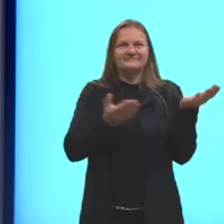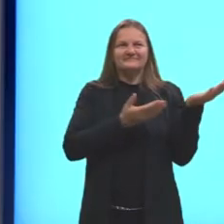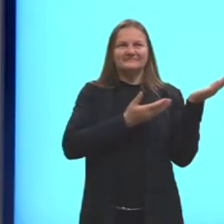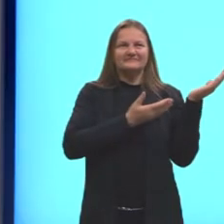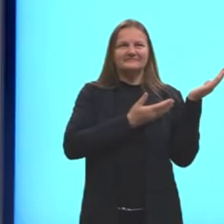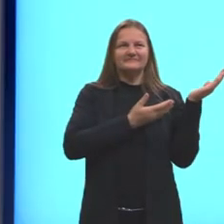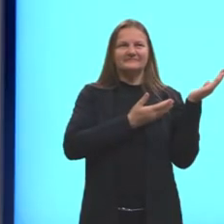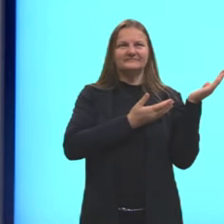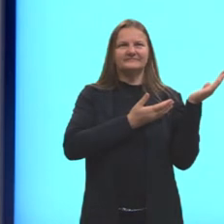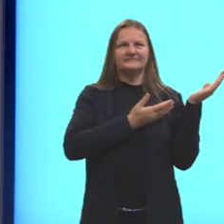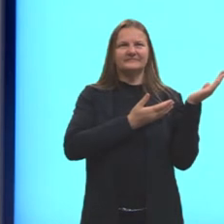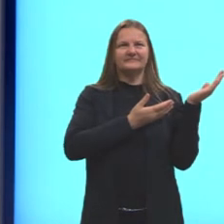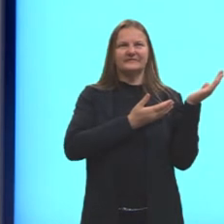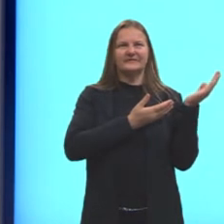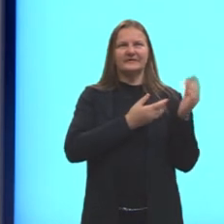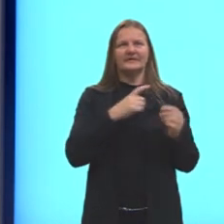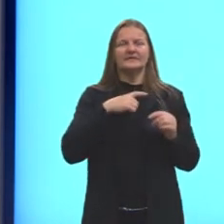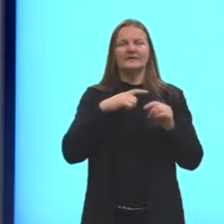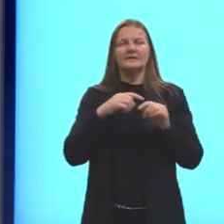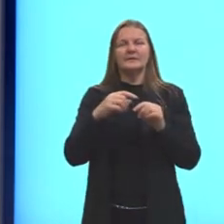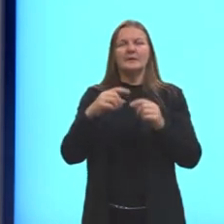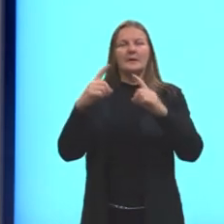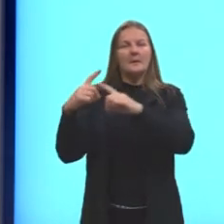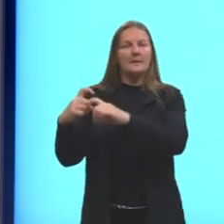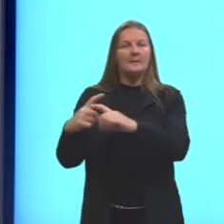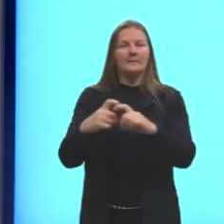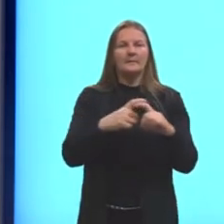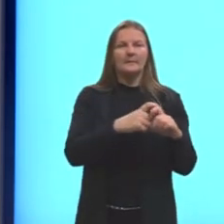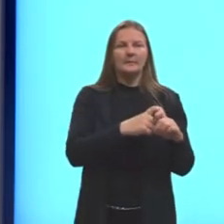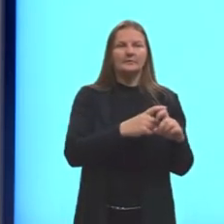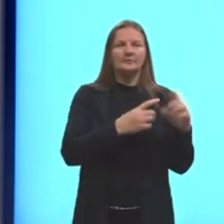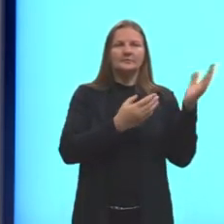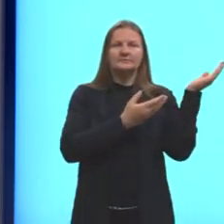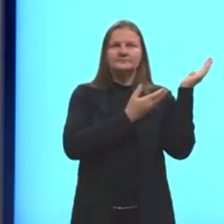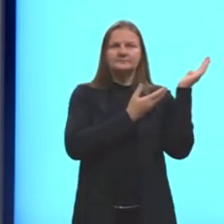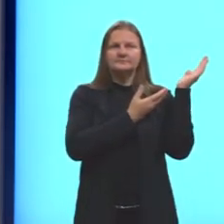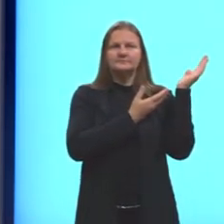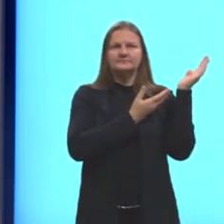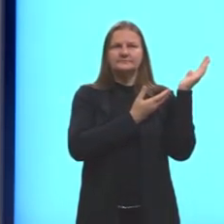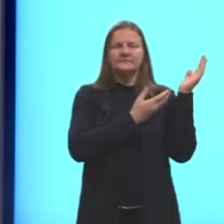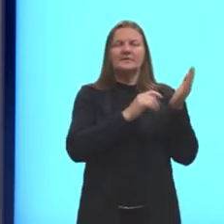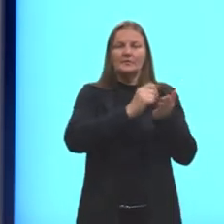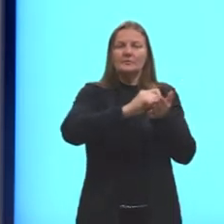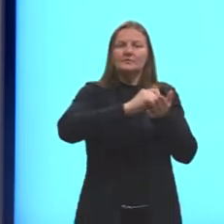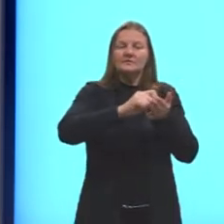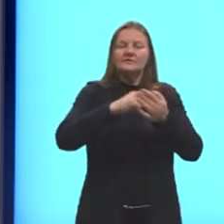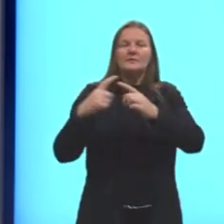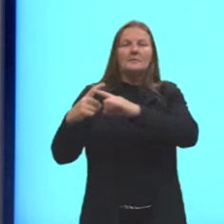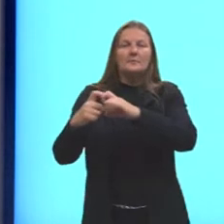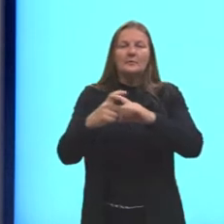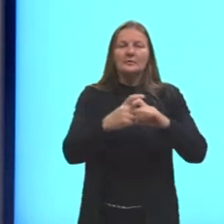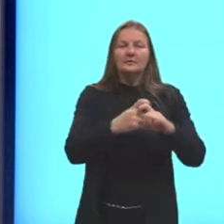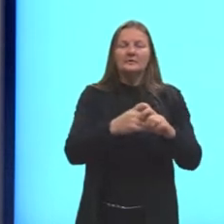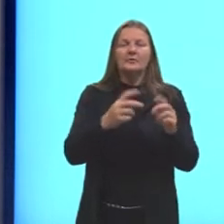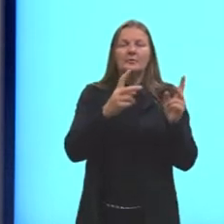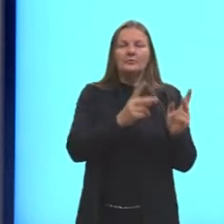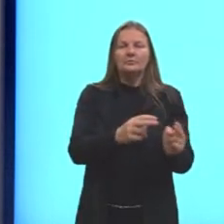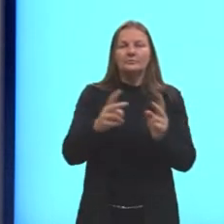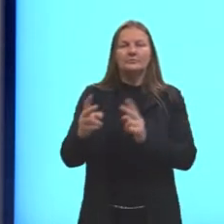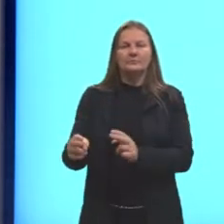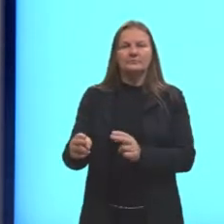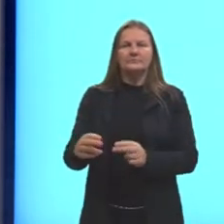então aqui eu trouxe este polinômio e nós vamos escrever o polinômio na forma fatorada